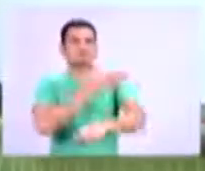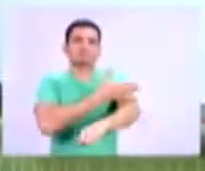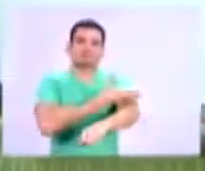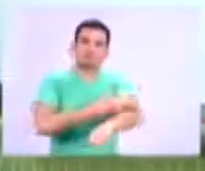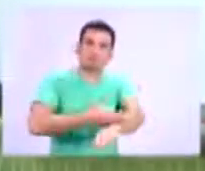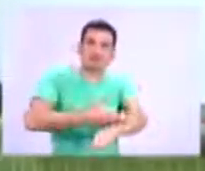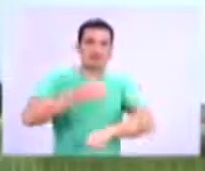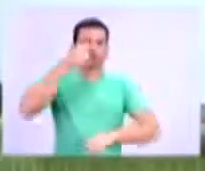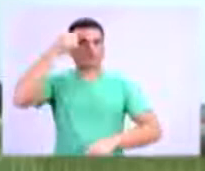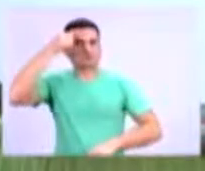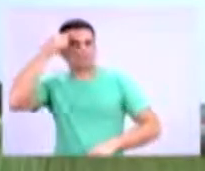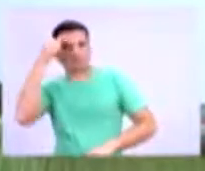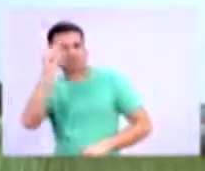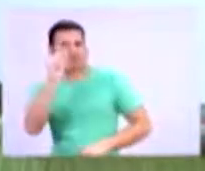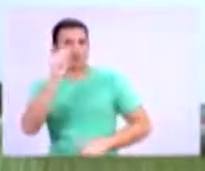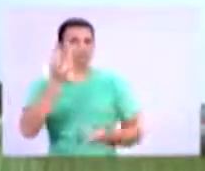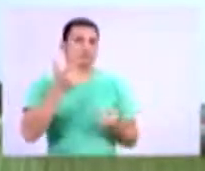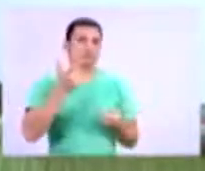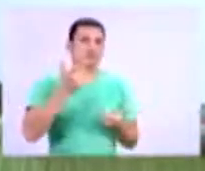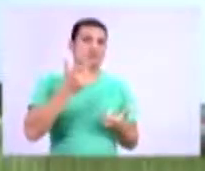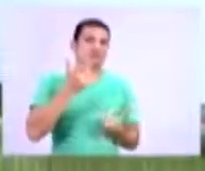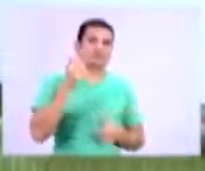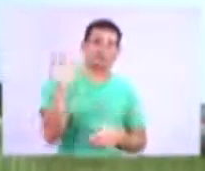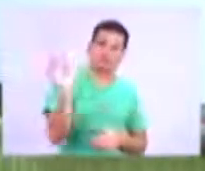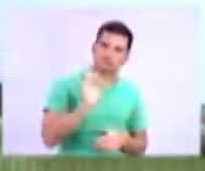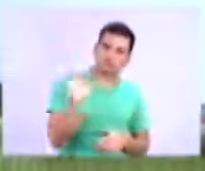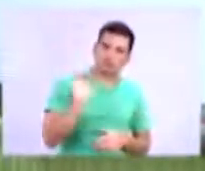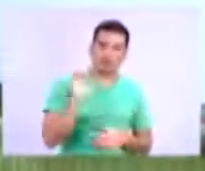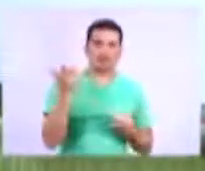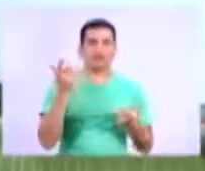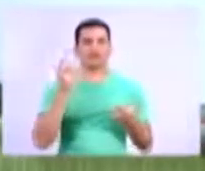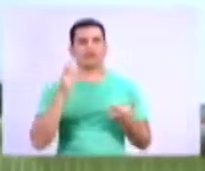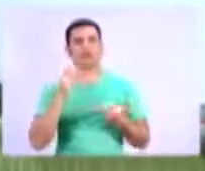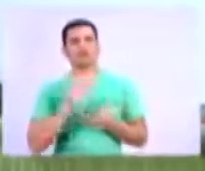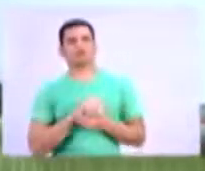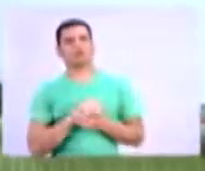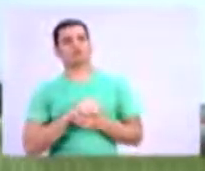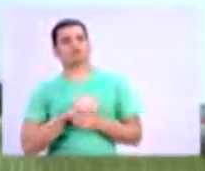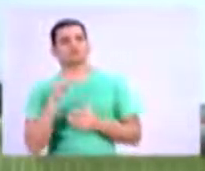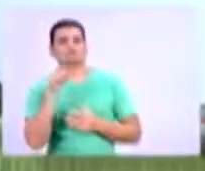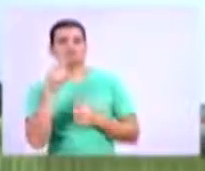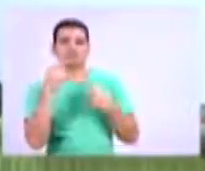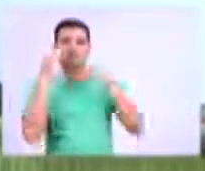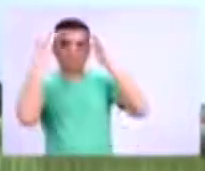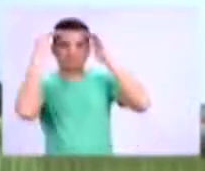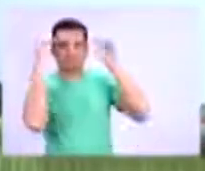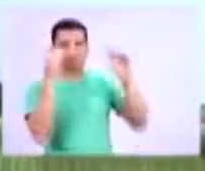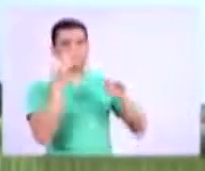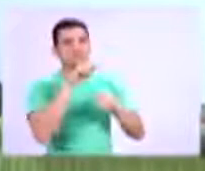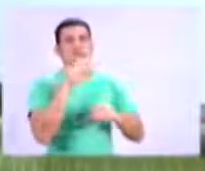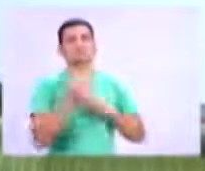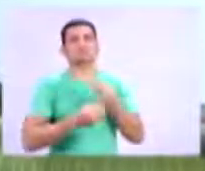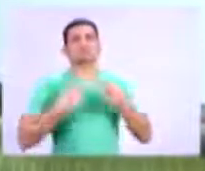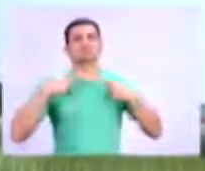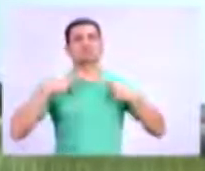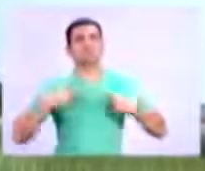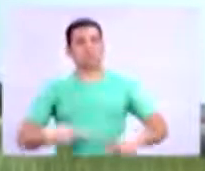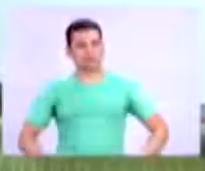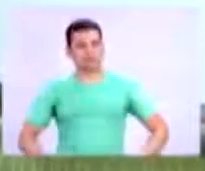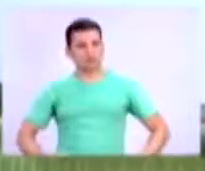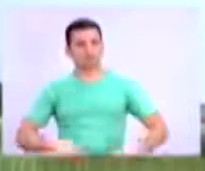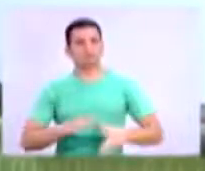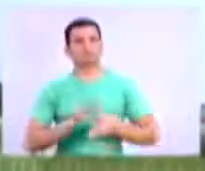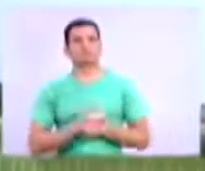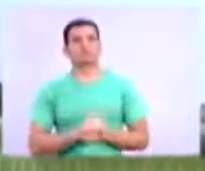amarelo, homossexual, heterossexual, você tem que respeitar ele como um ser humano, né? Antes de todas